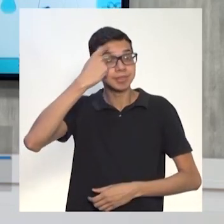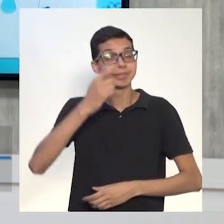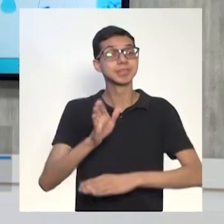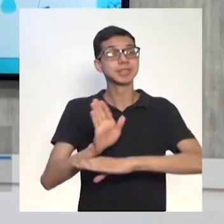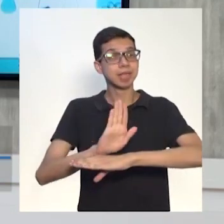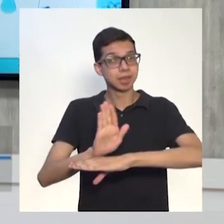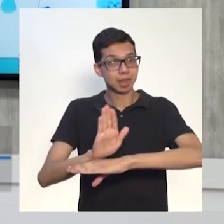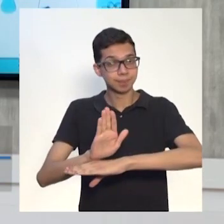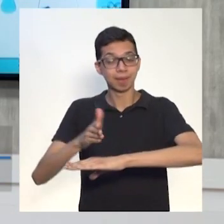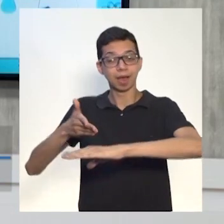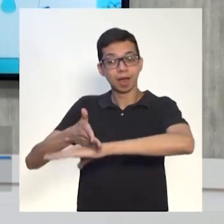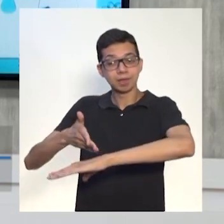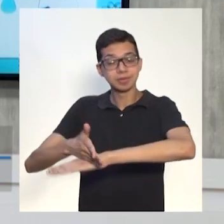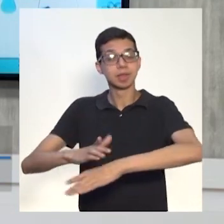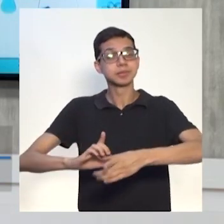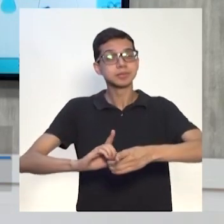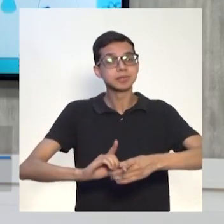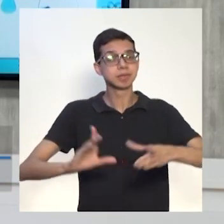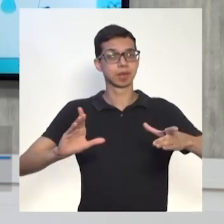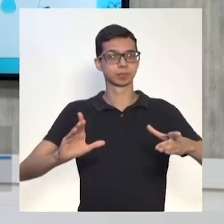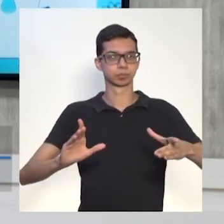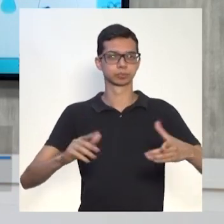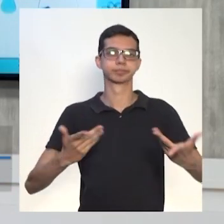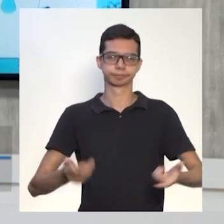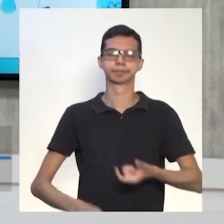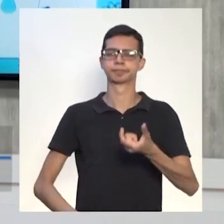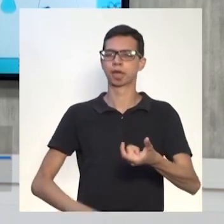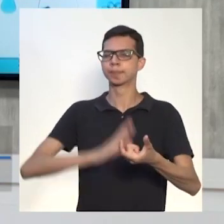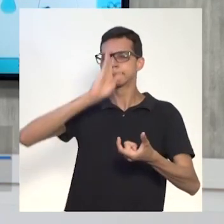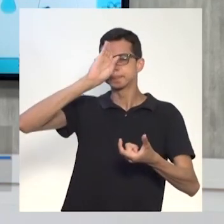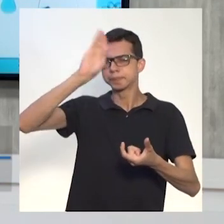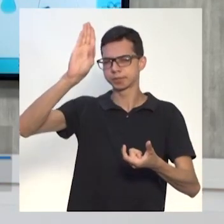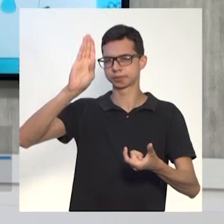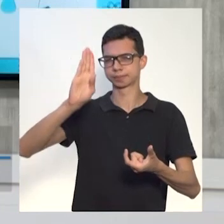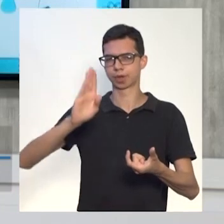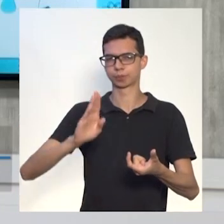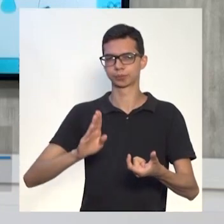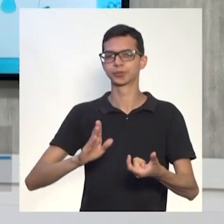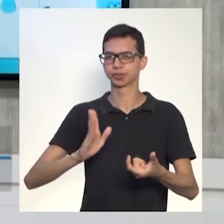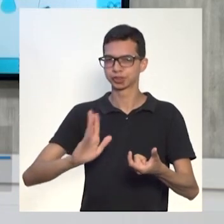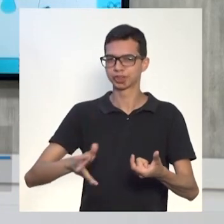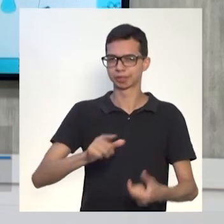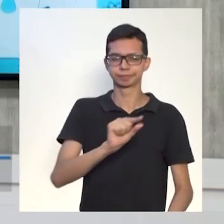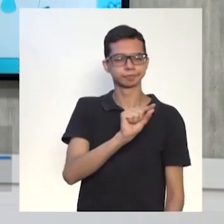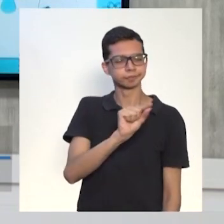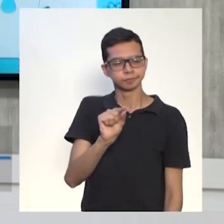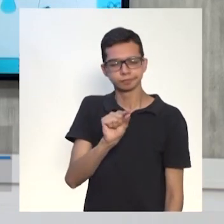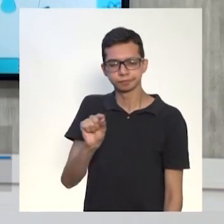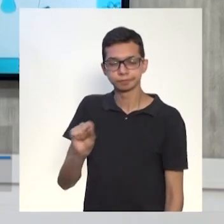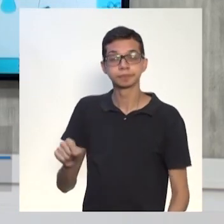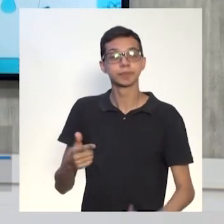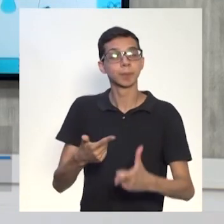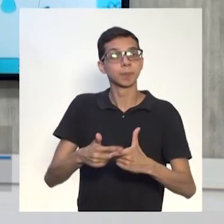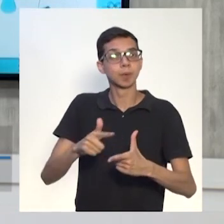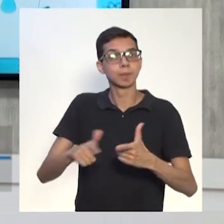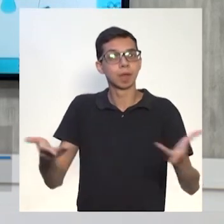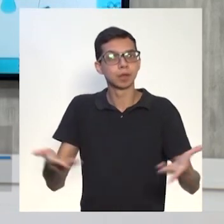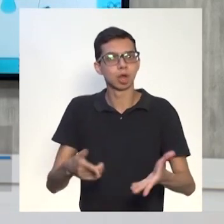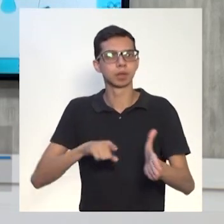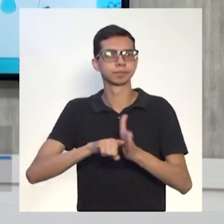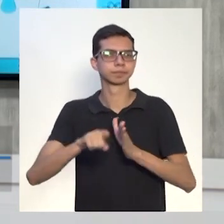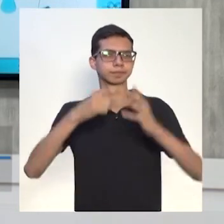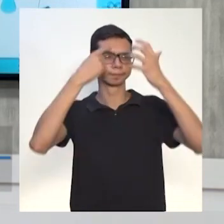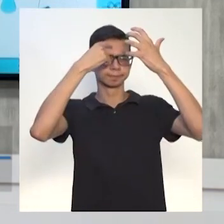eu marquei ali quais são as palavras-chave, eu vou problematizar e criar um questionamento. Foca aí na tela,